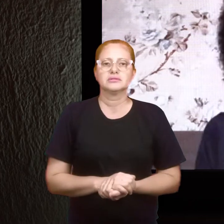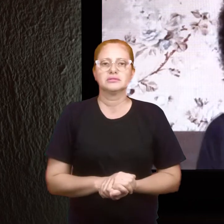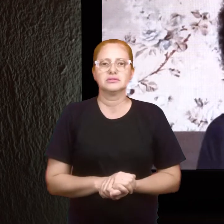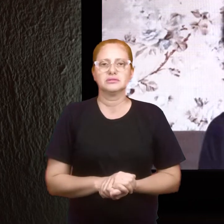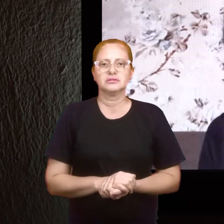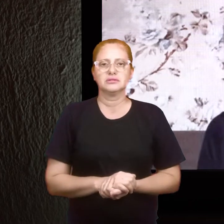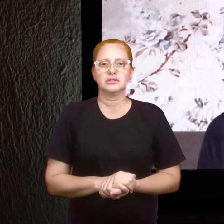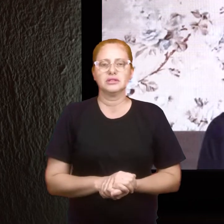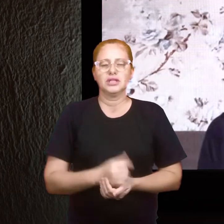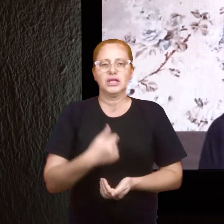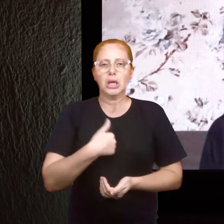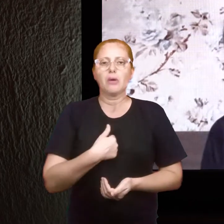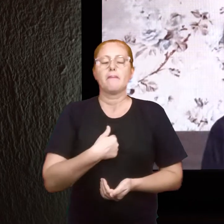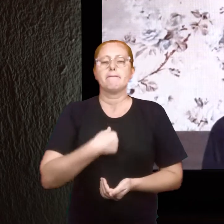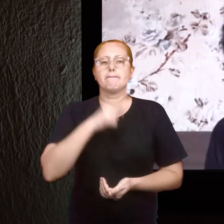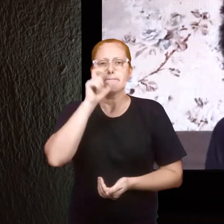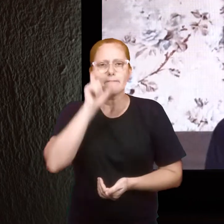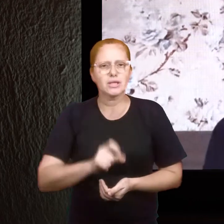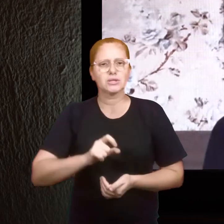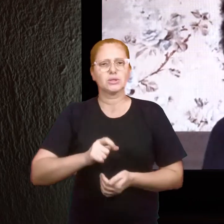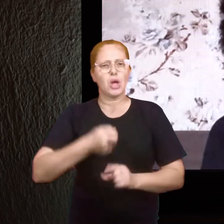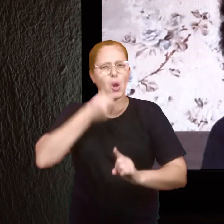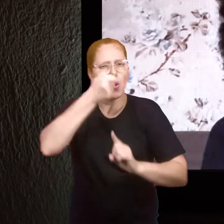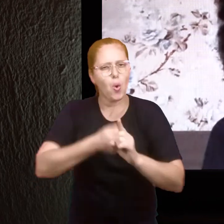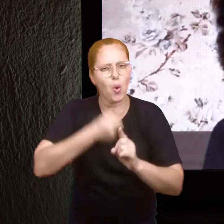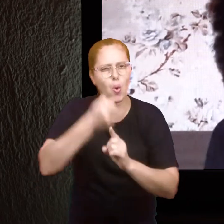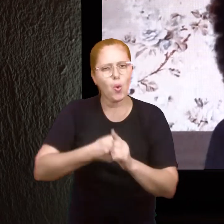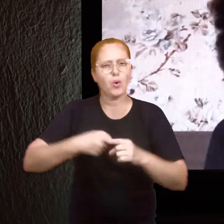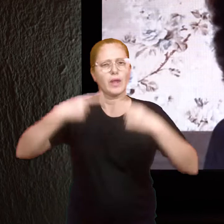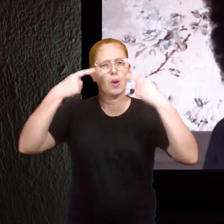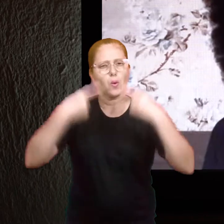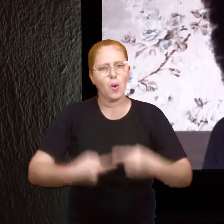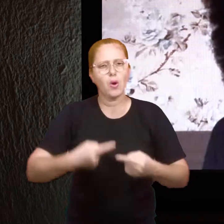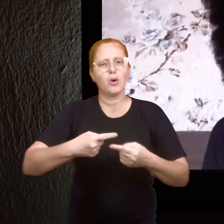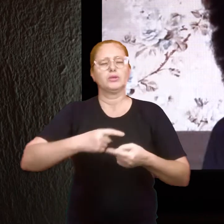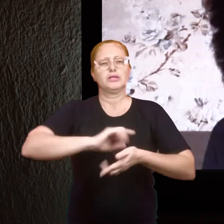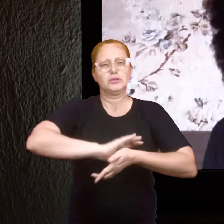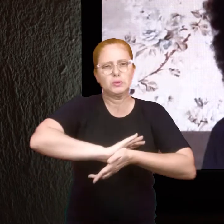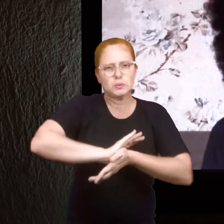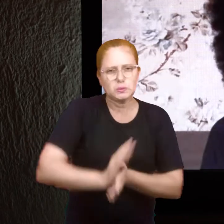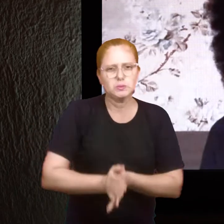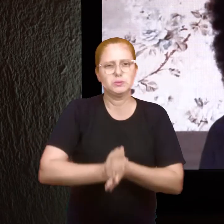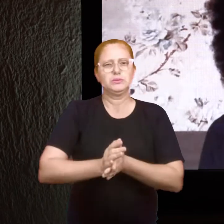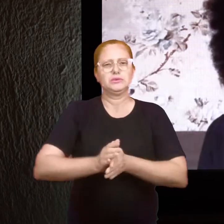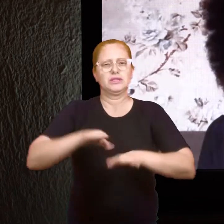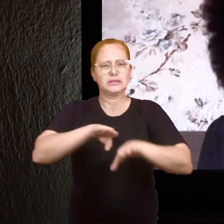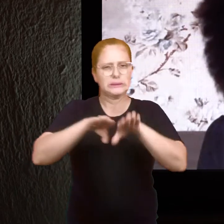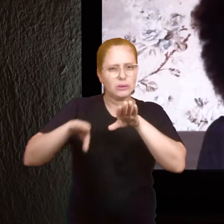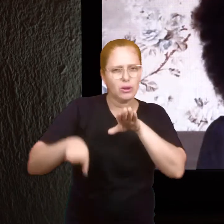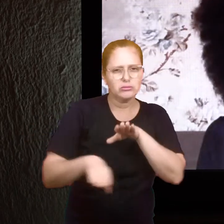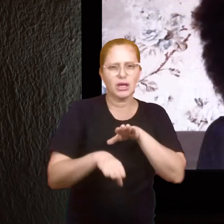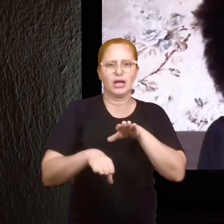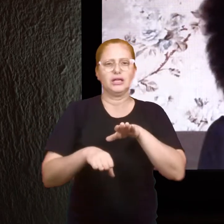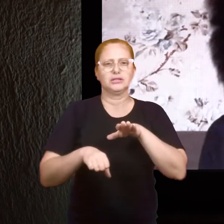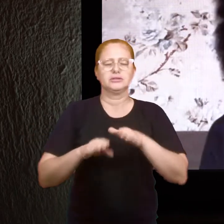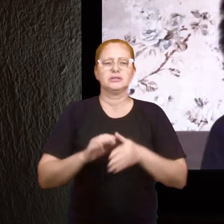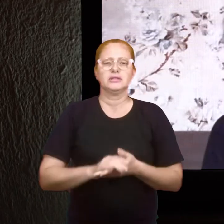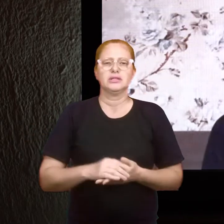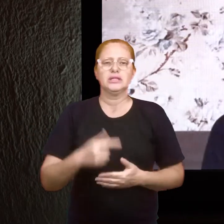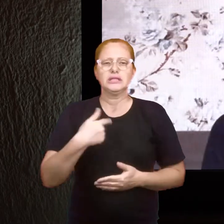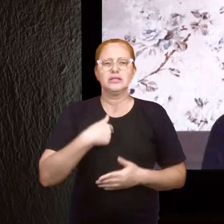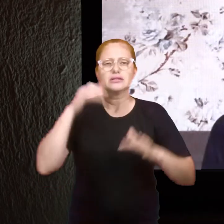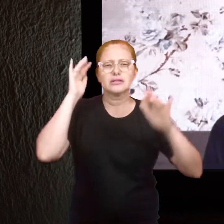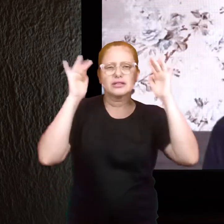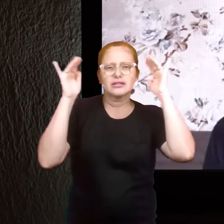uma pessoa que luta contra injustiças, contra desigualdades. E eu comecei a refletir até que